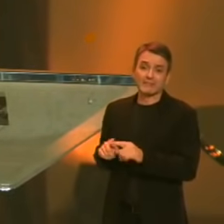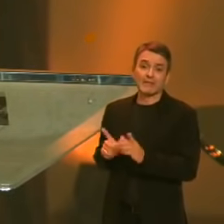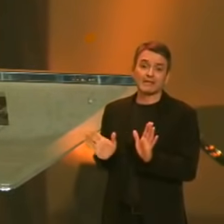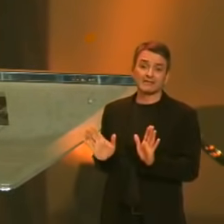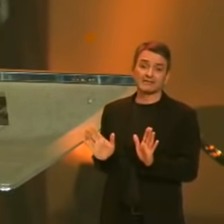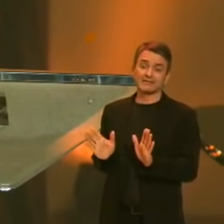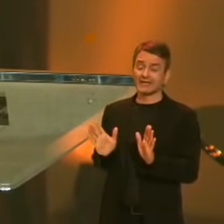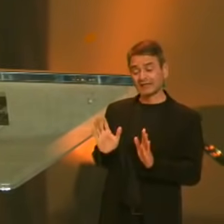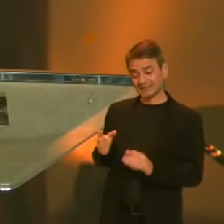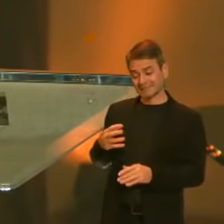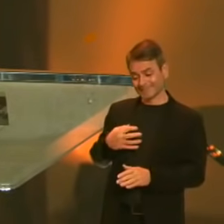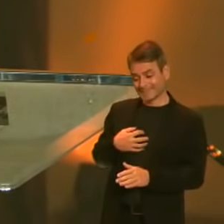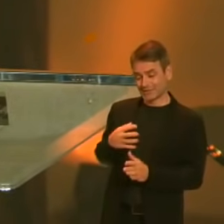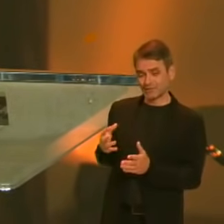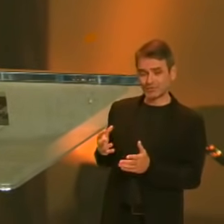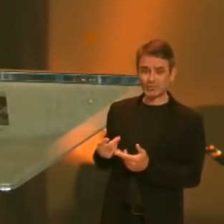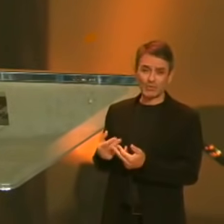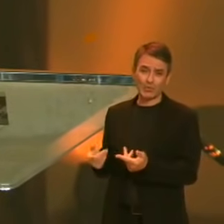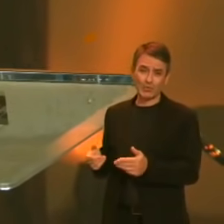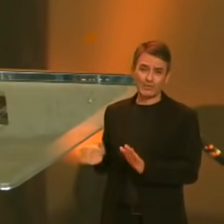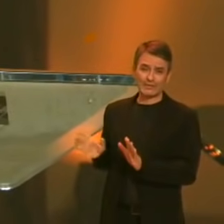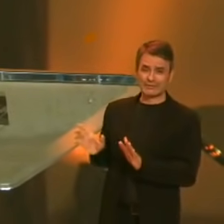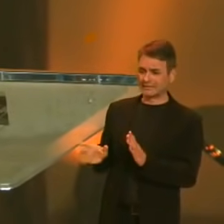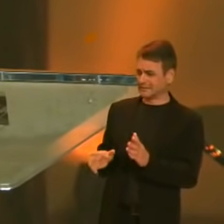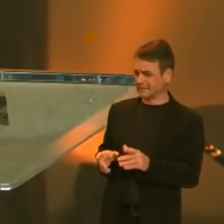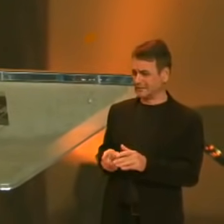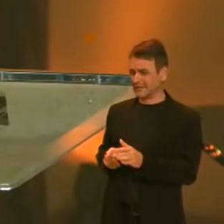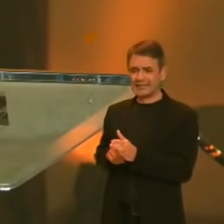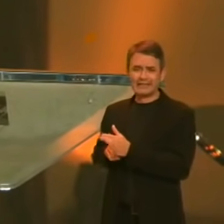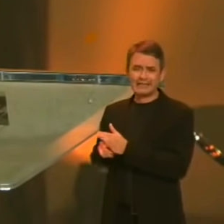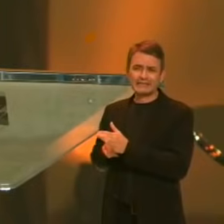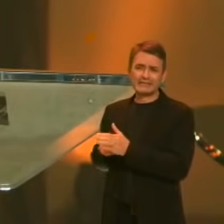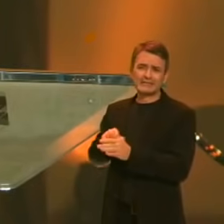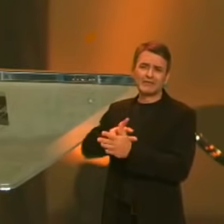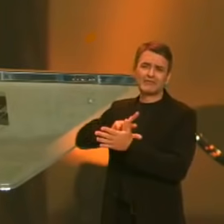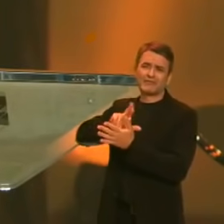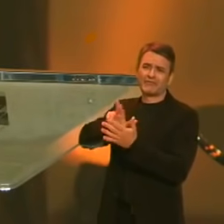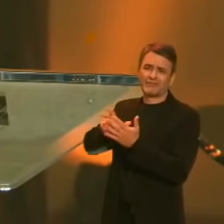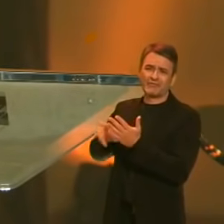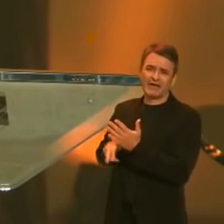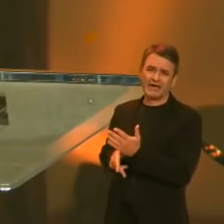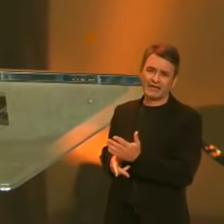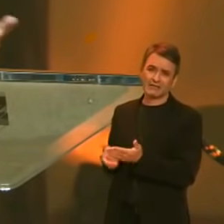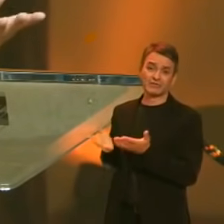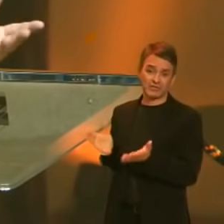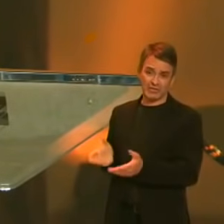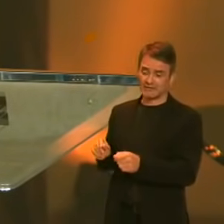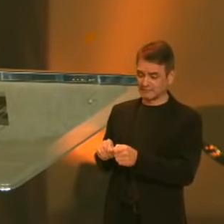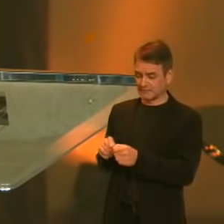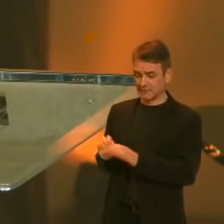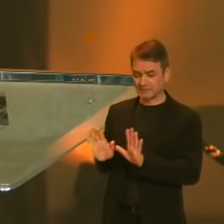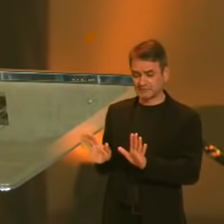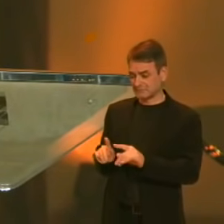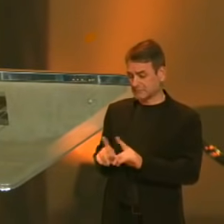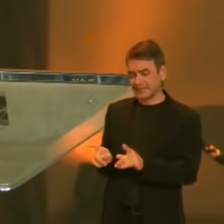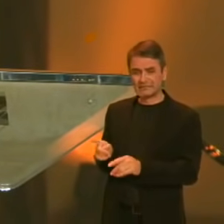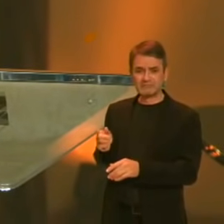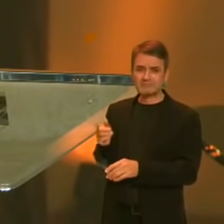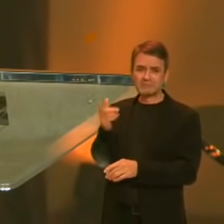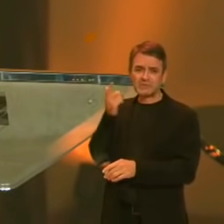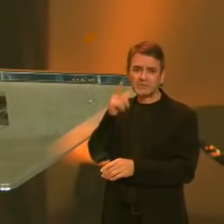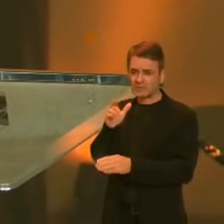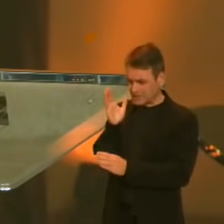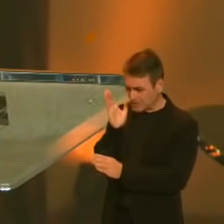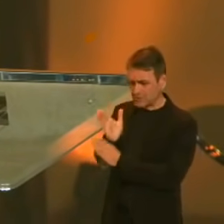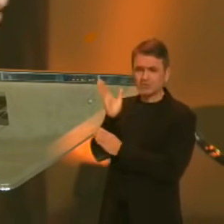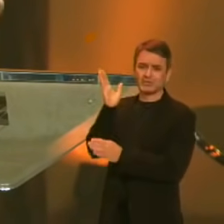fez trocentos exames, não é? Mas ainda não conseguiram fechar o que de fato está acontecendo.